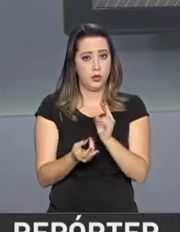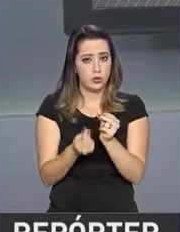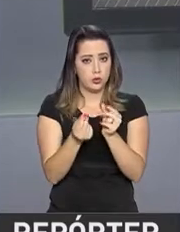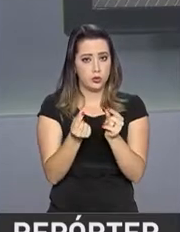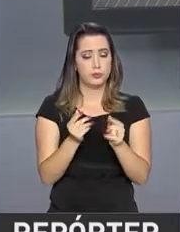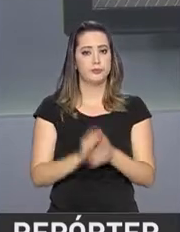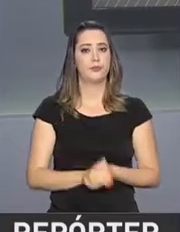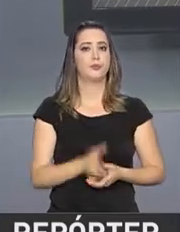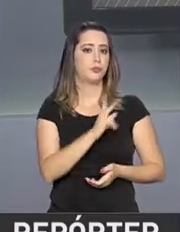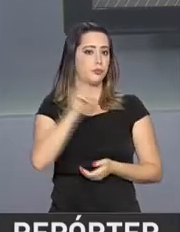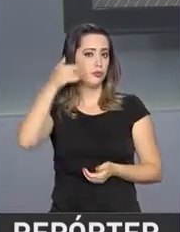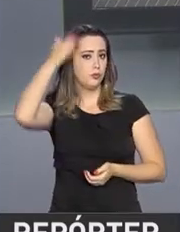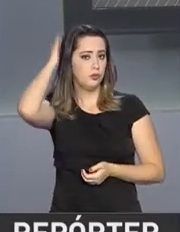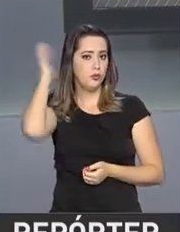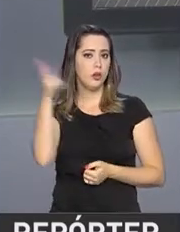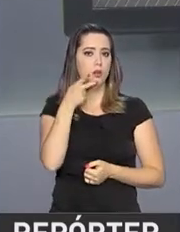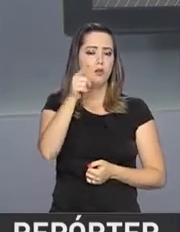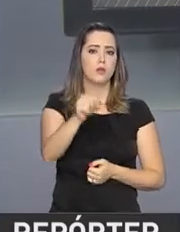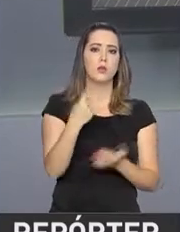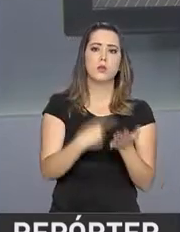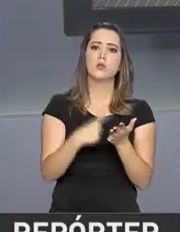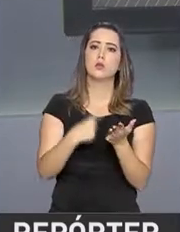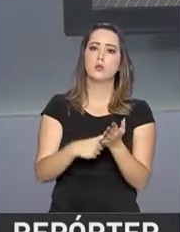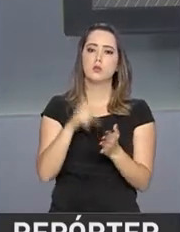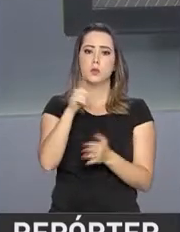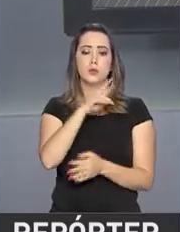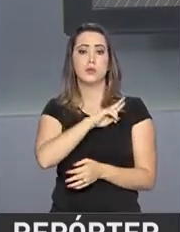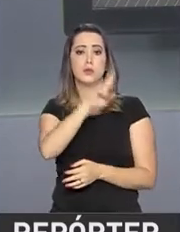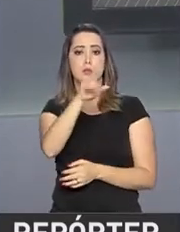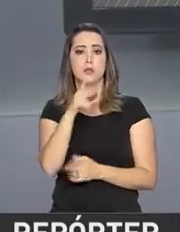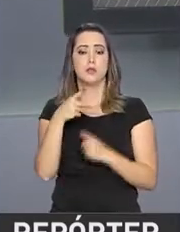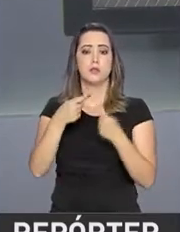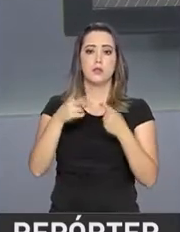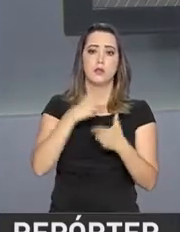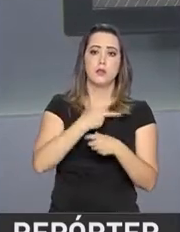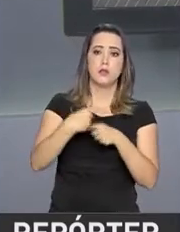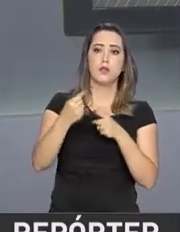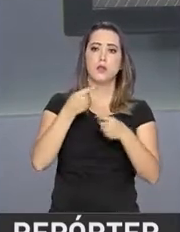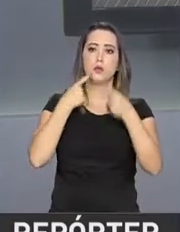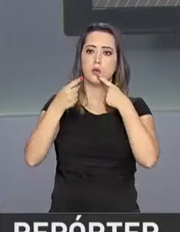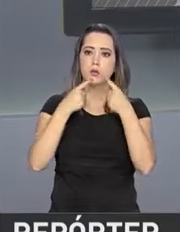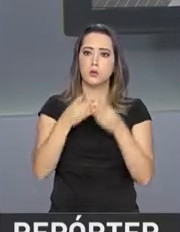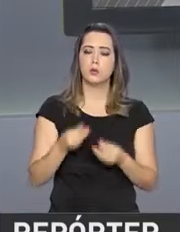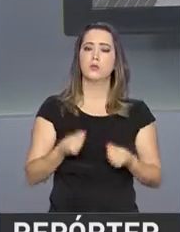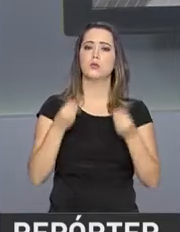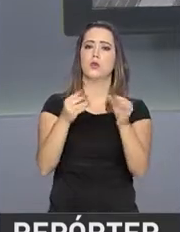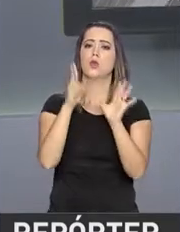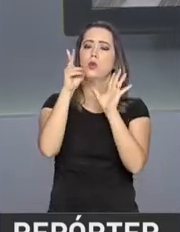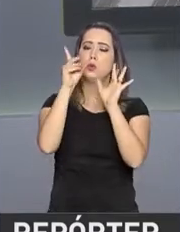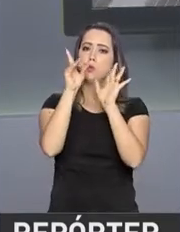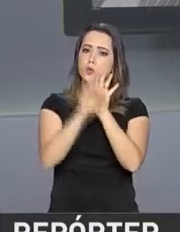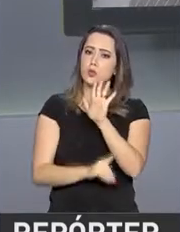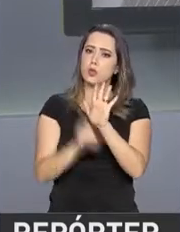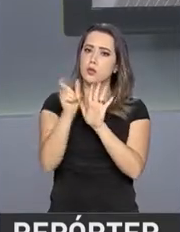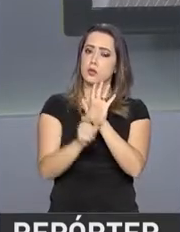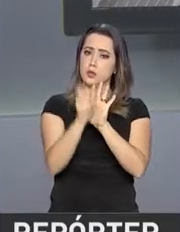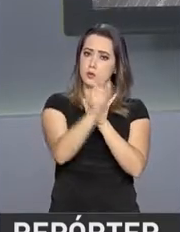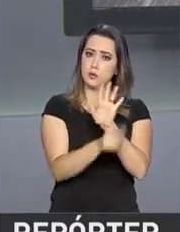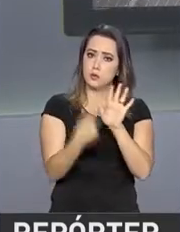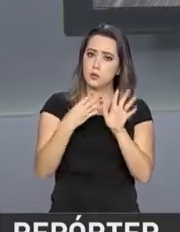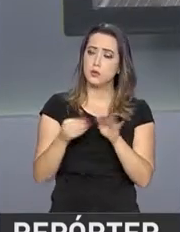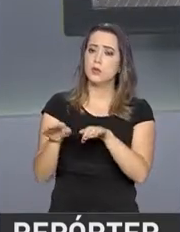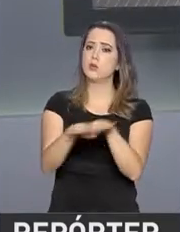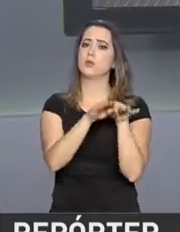presidente Michel Temer disse que esse acordo representa a vitória do diálogo, garante o direito dos poupadores, mantém a estabilidade do